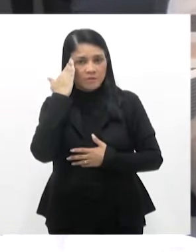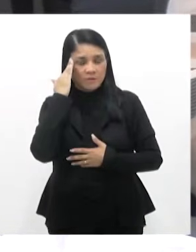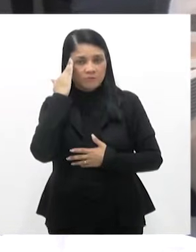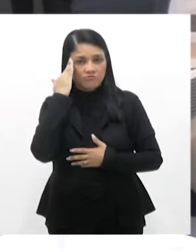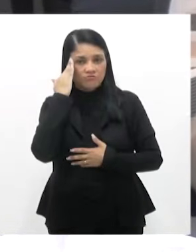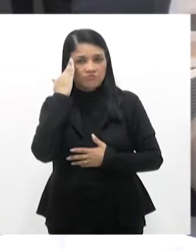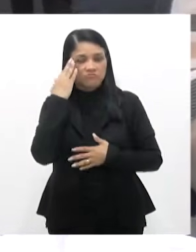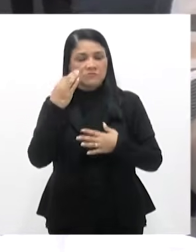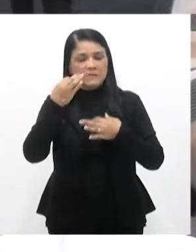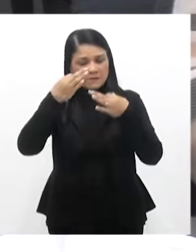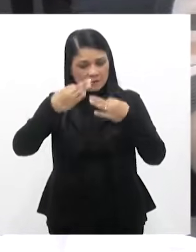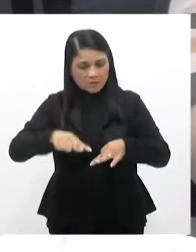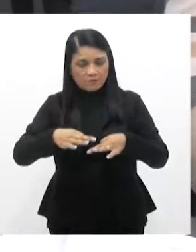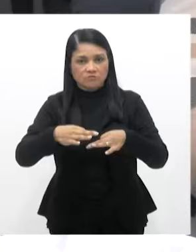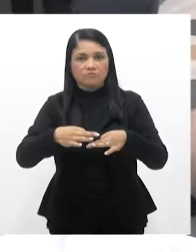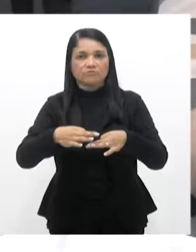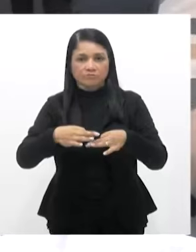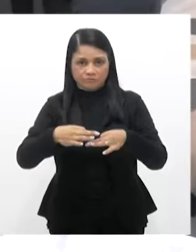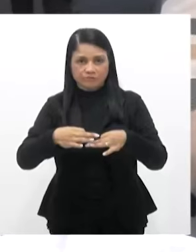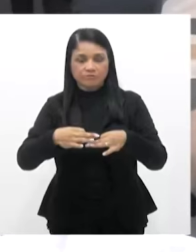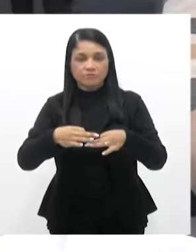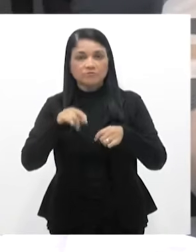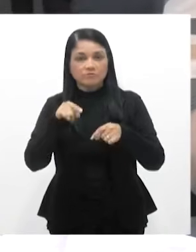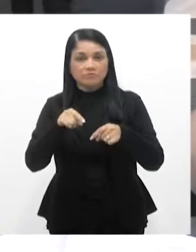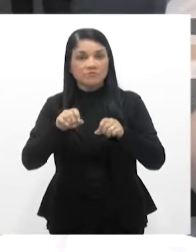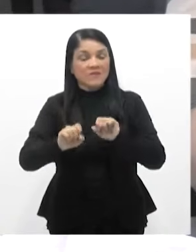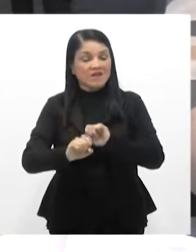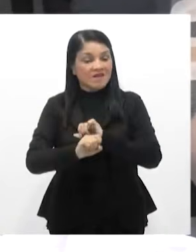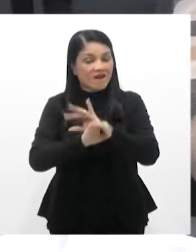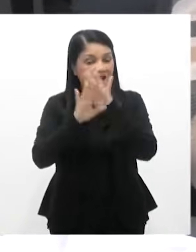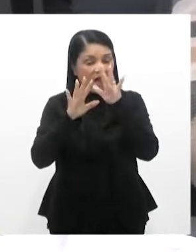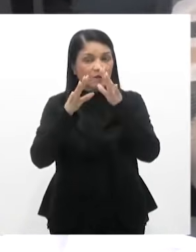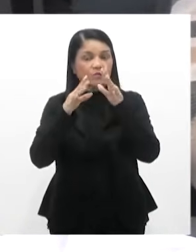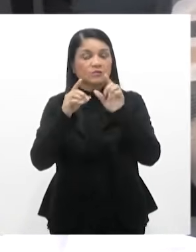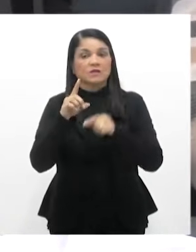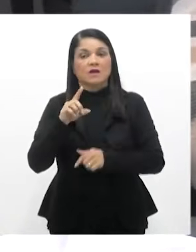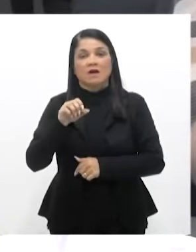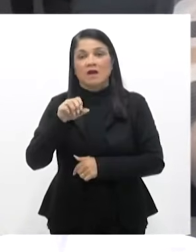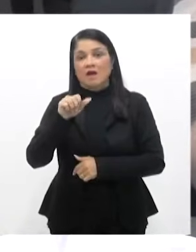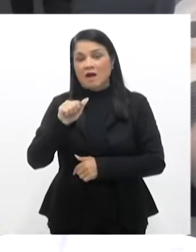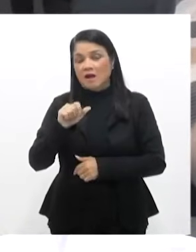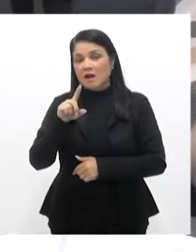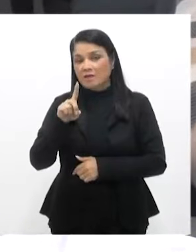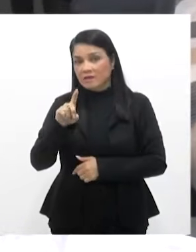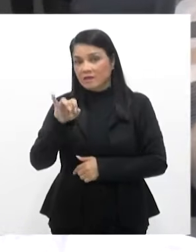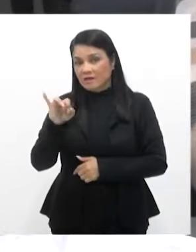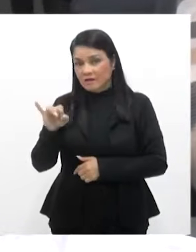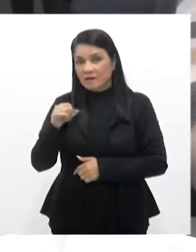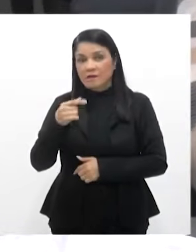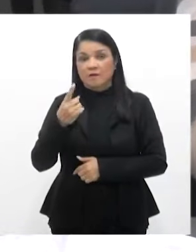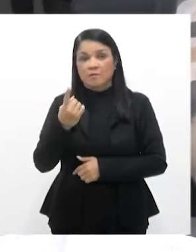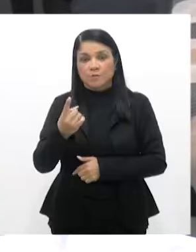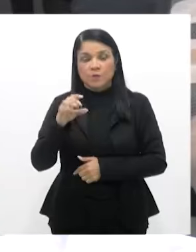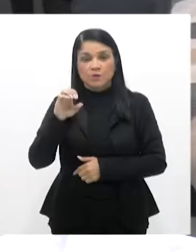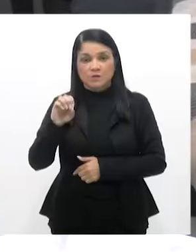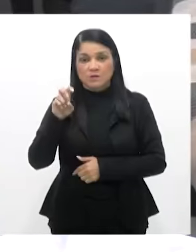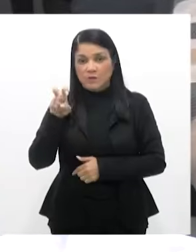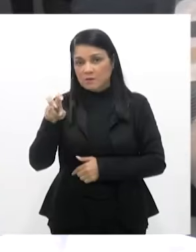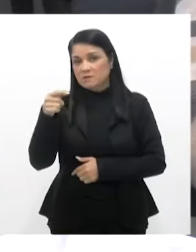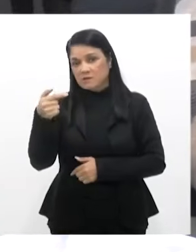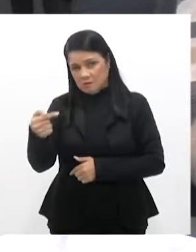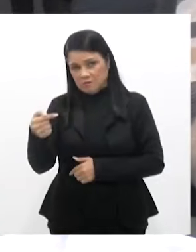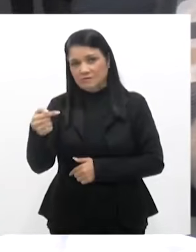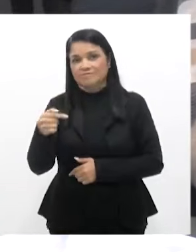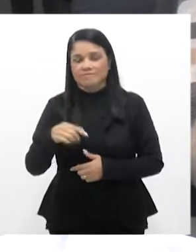absolutamente correta, porque se respalda claramente na ADI 1057, não na 969, na